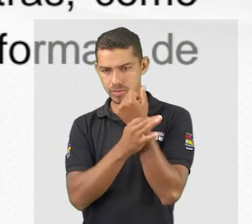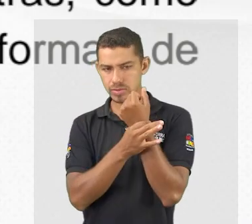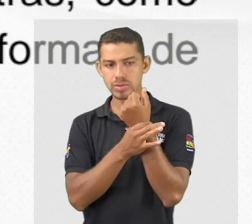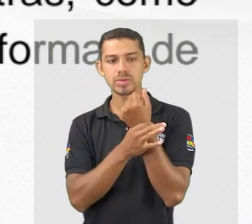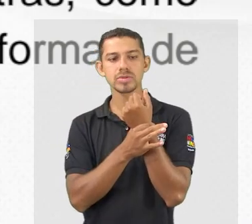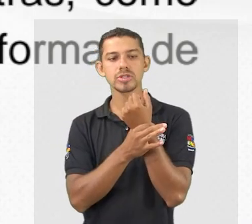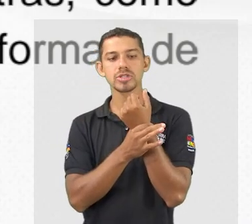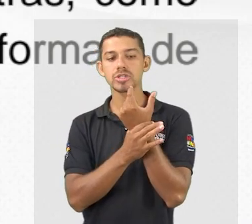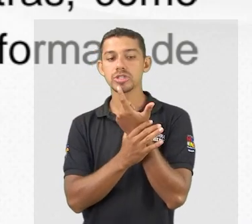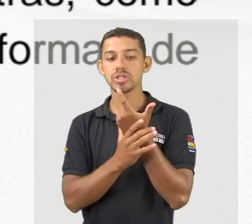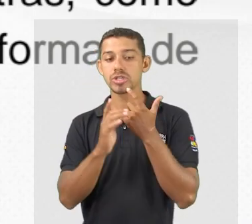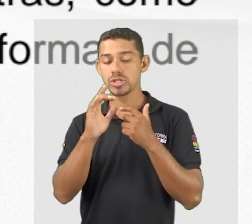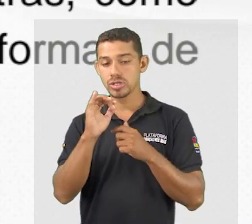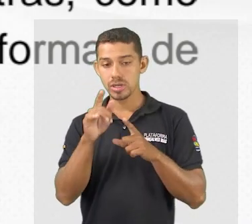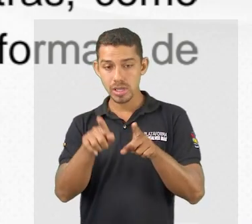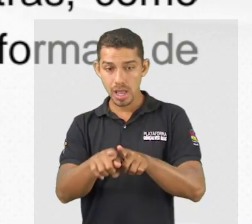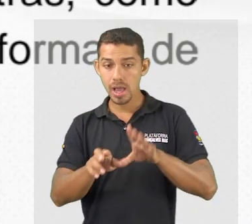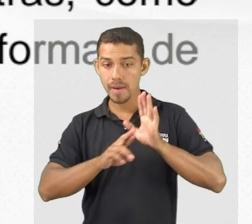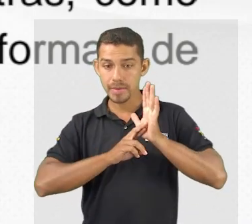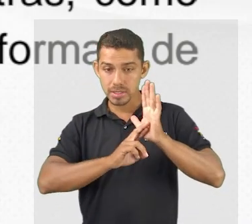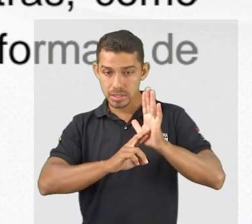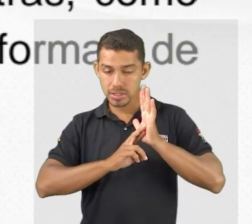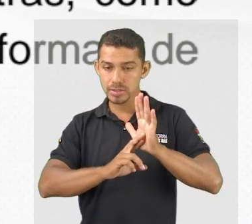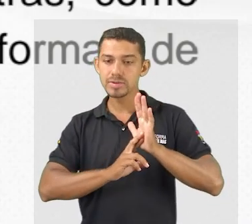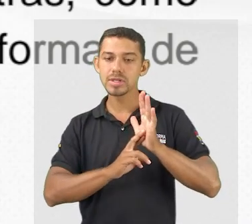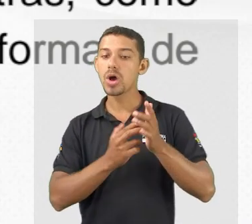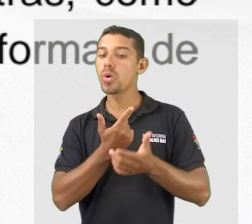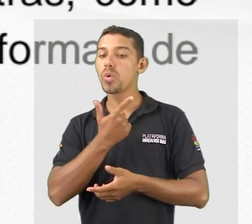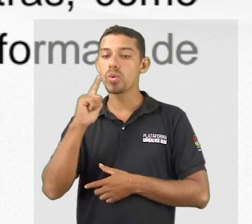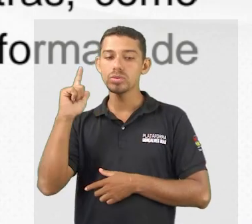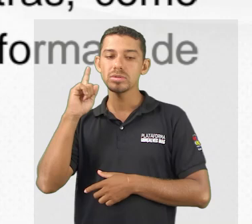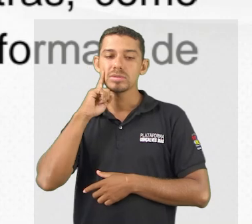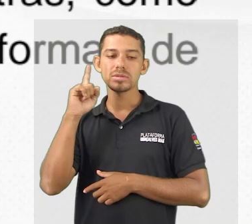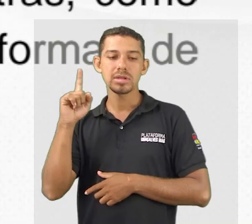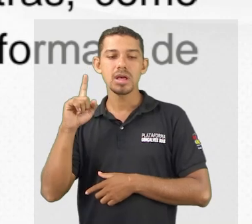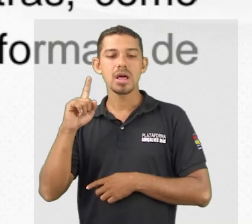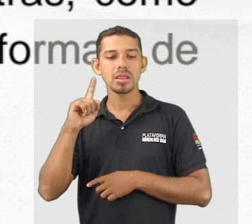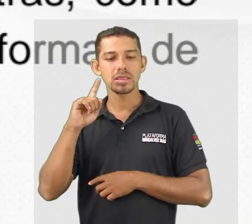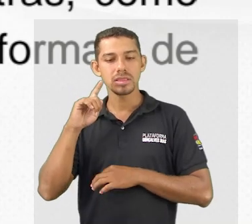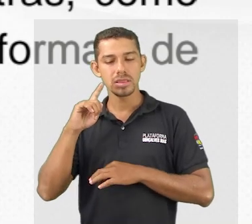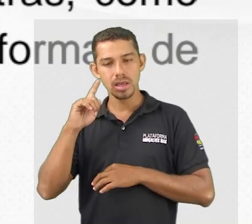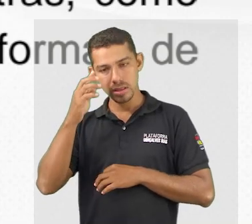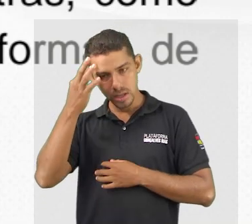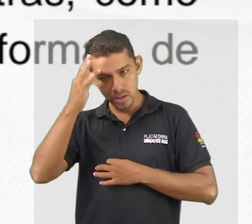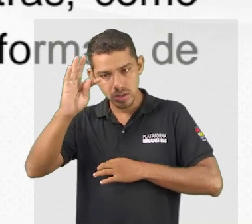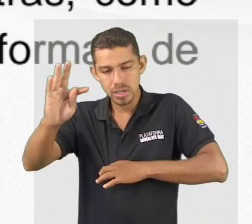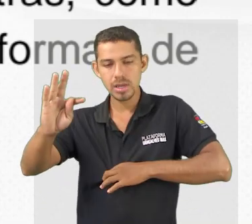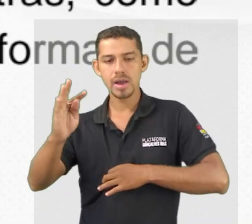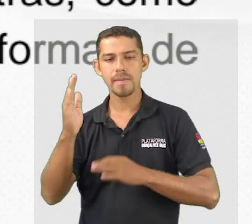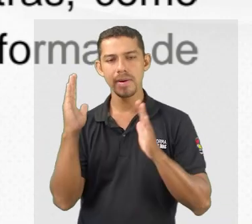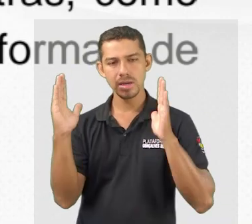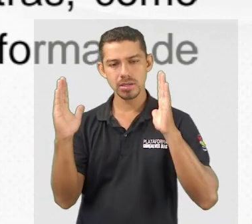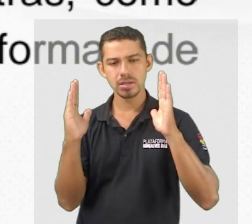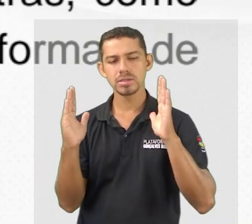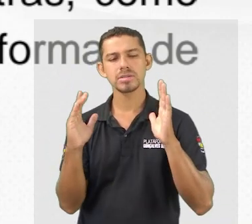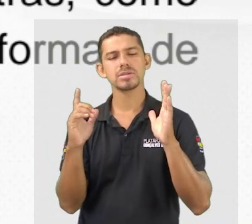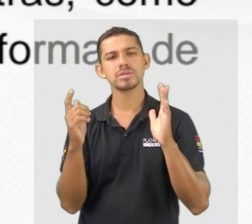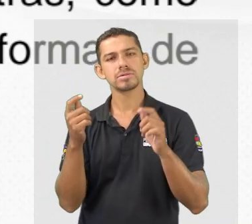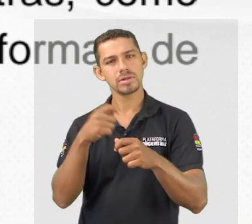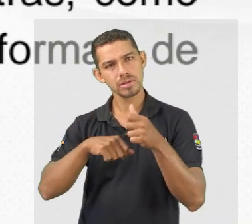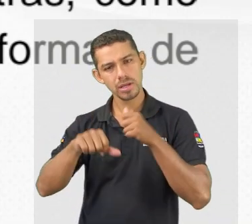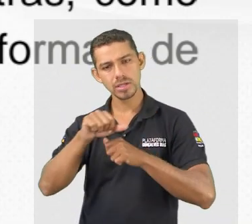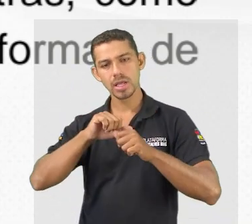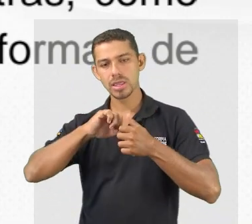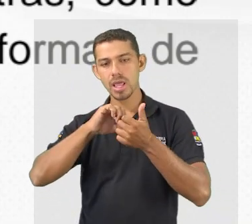individuais, por um lado, e a representatividade, outras, como as teorias participativa e deliberativa, buscam formas de tomar